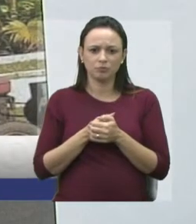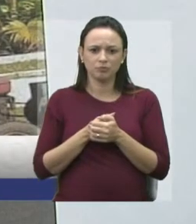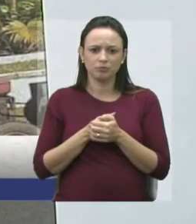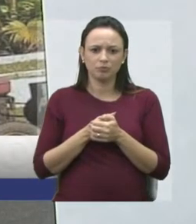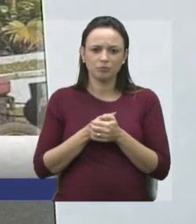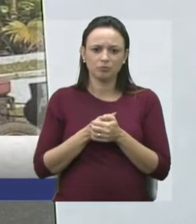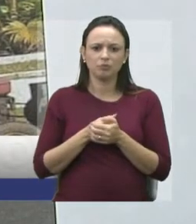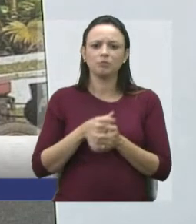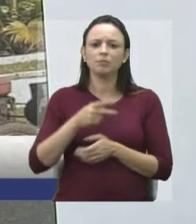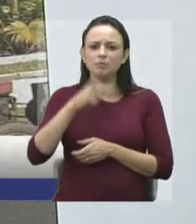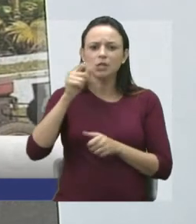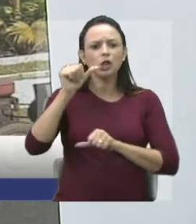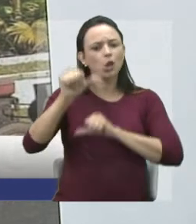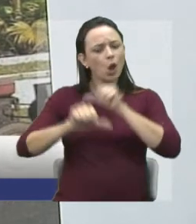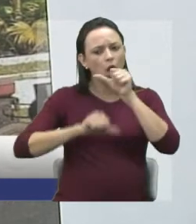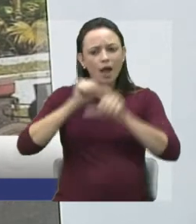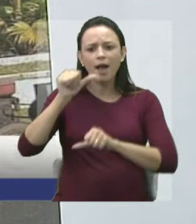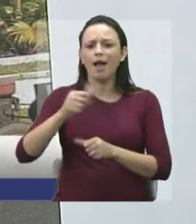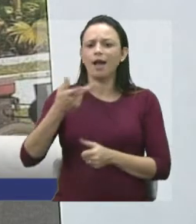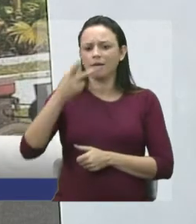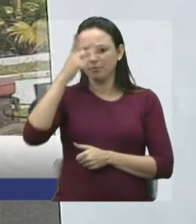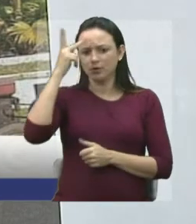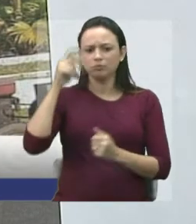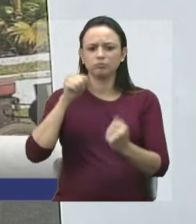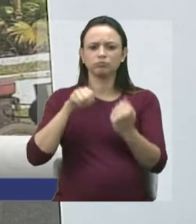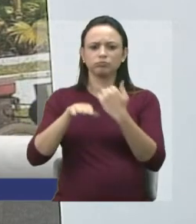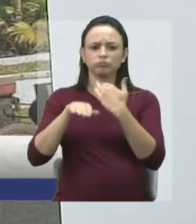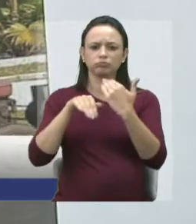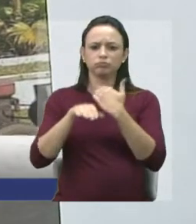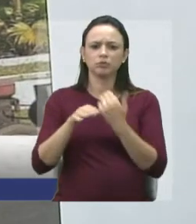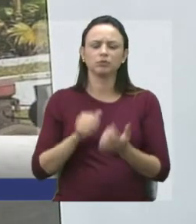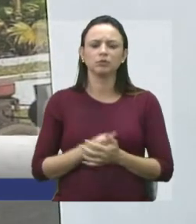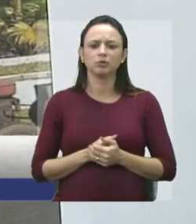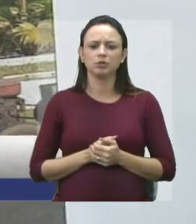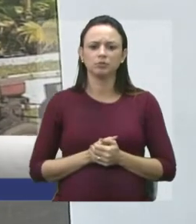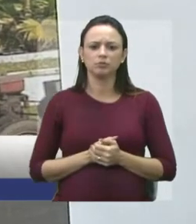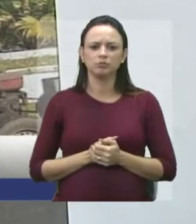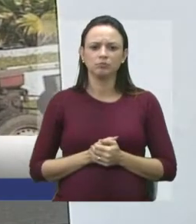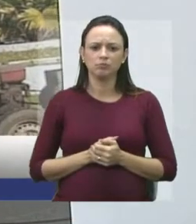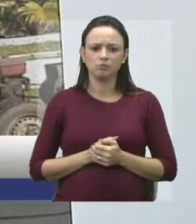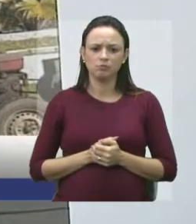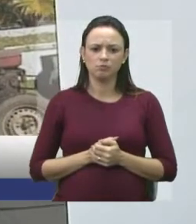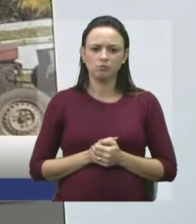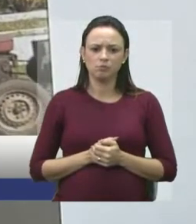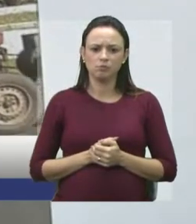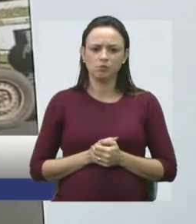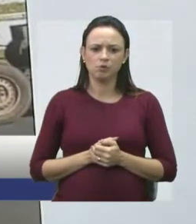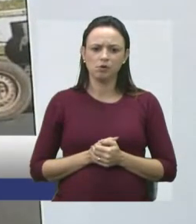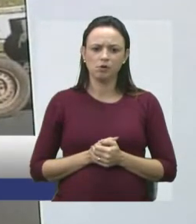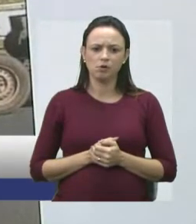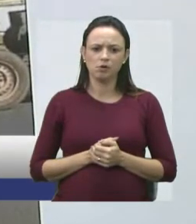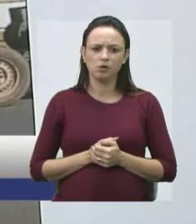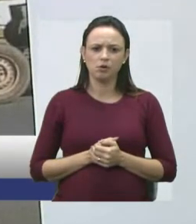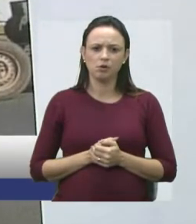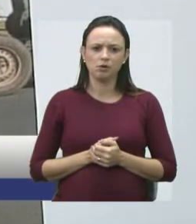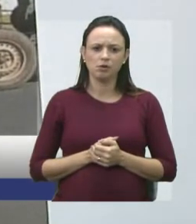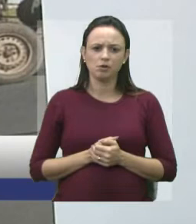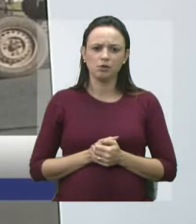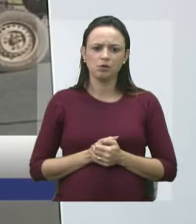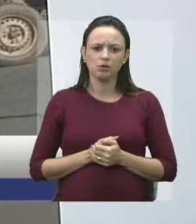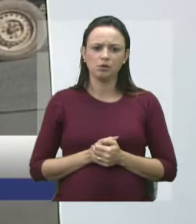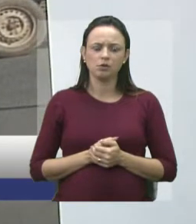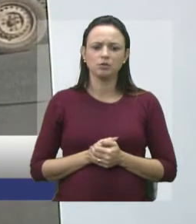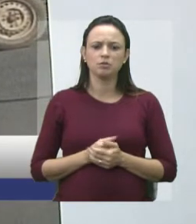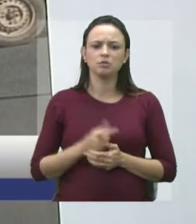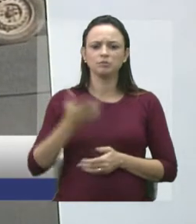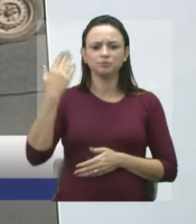Pessoal do trânsito, Neto, mostra onde está tudo torto realmente. Tá? Teve